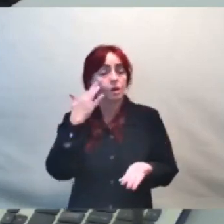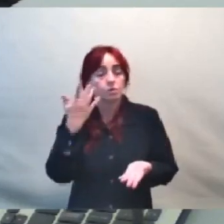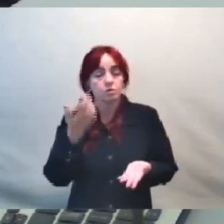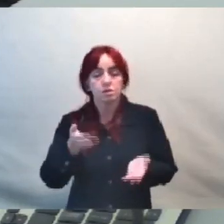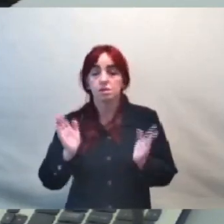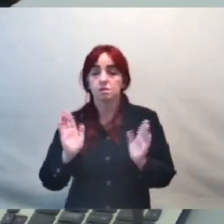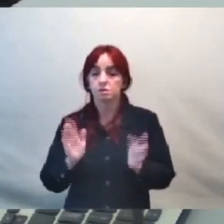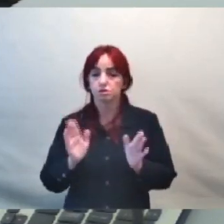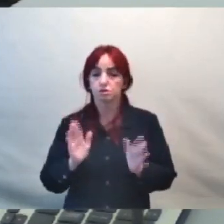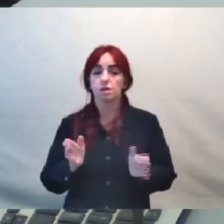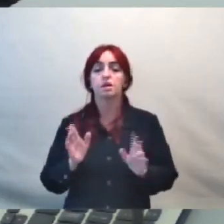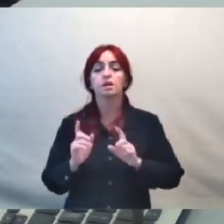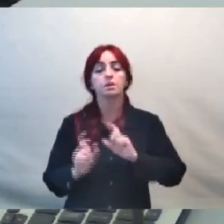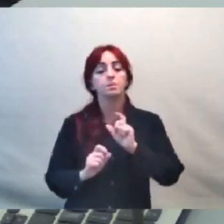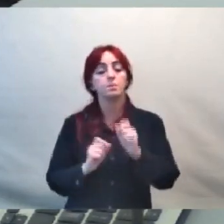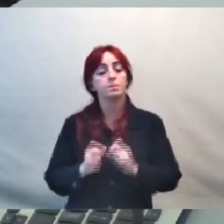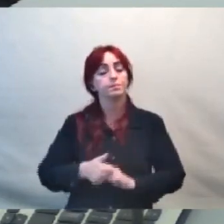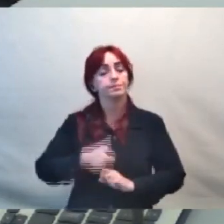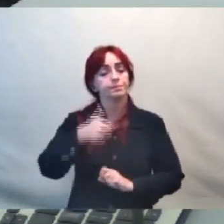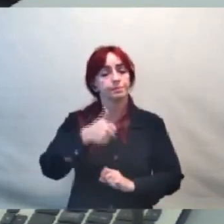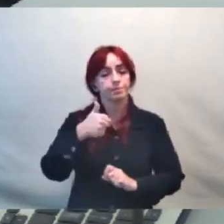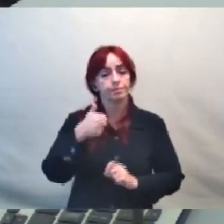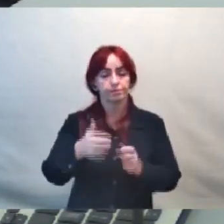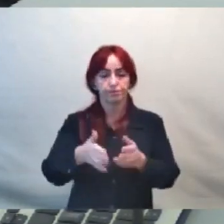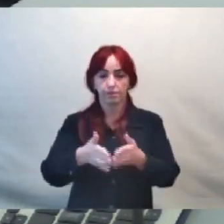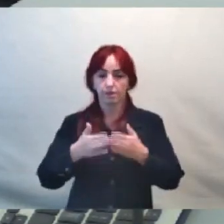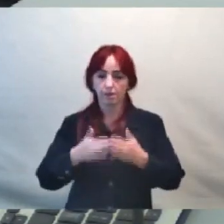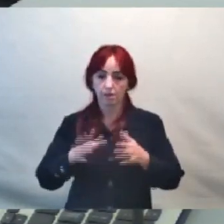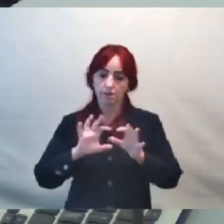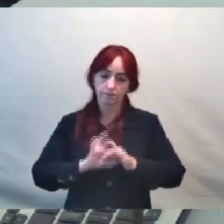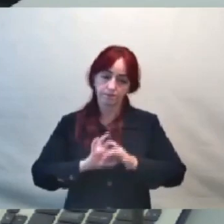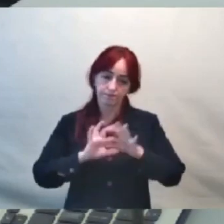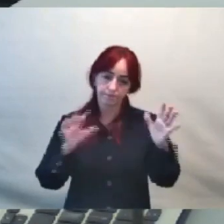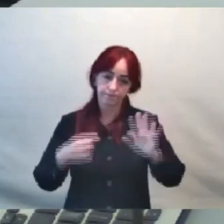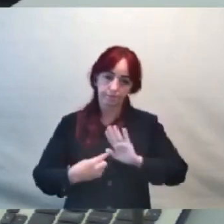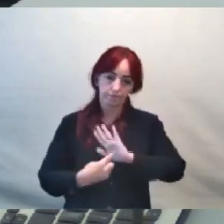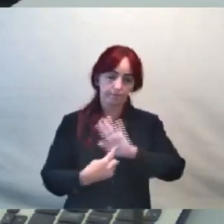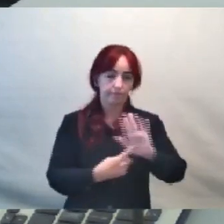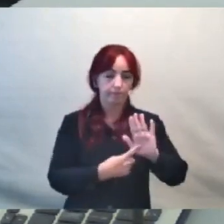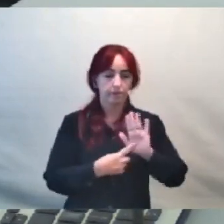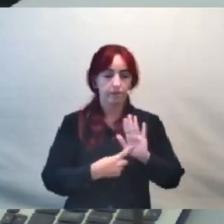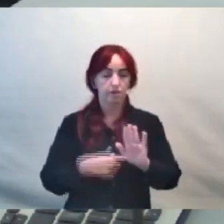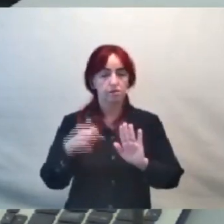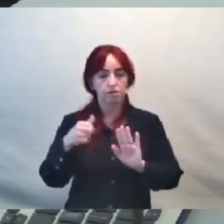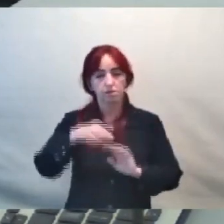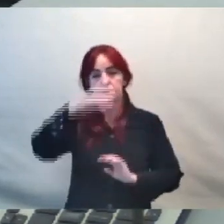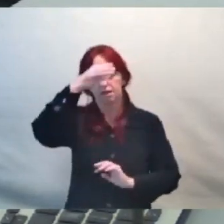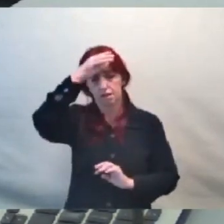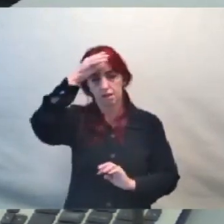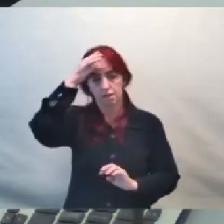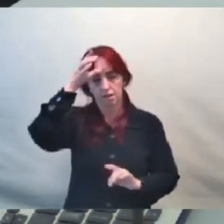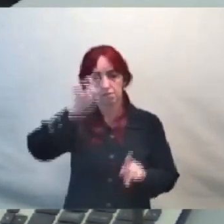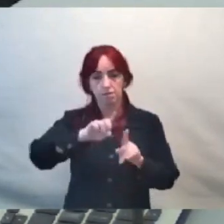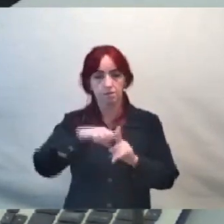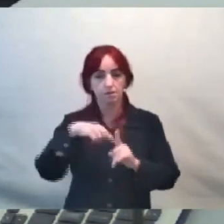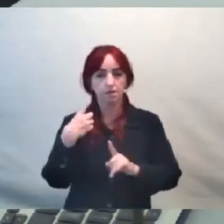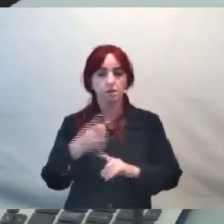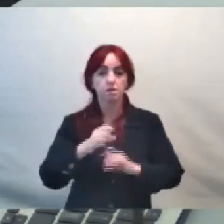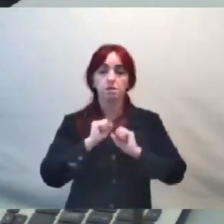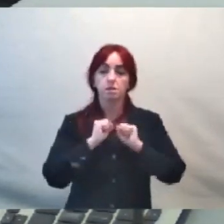primeiro a gente solicita a disponibilização da apresentação aqui pela Câmara, né, para que a gente possa